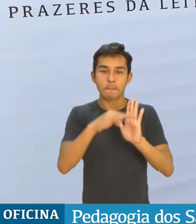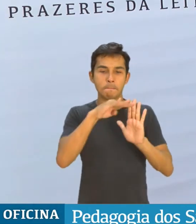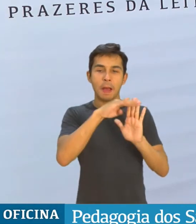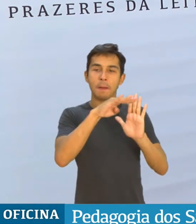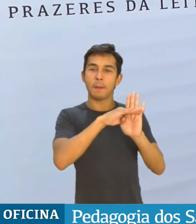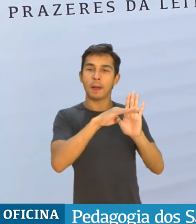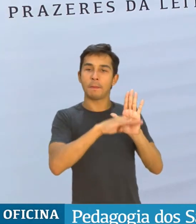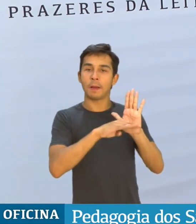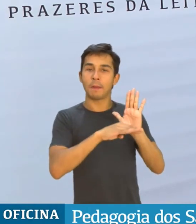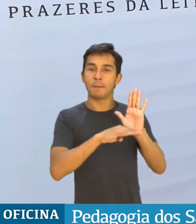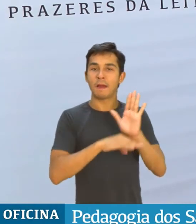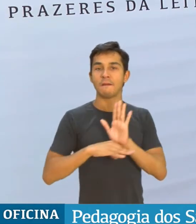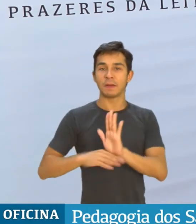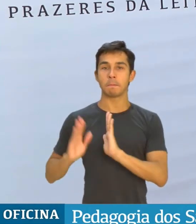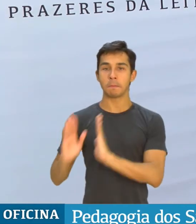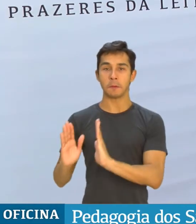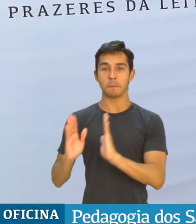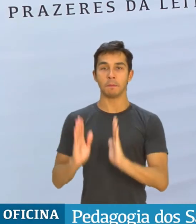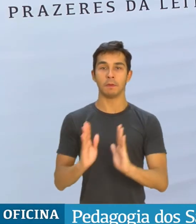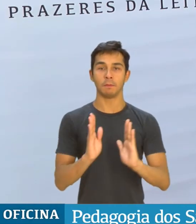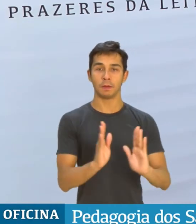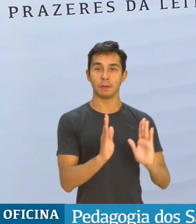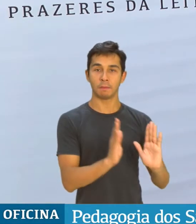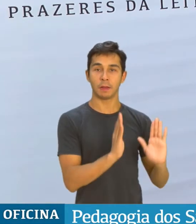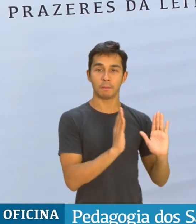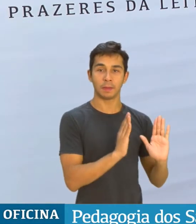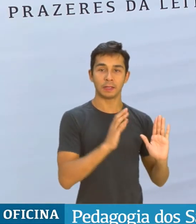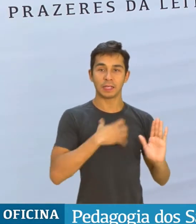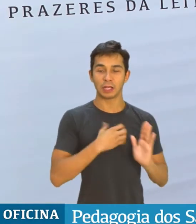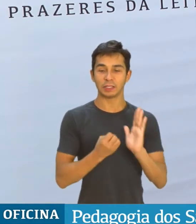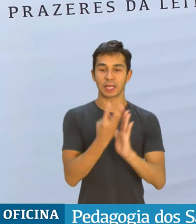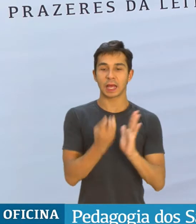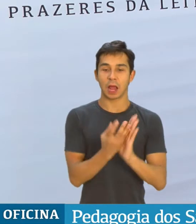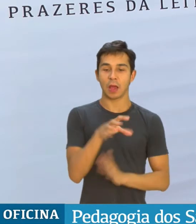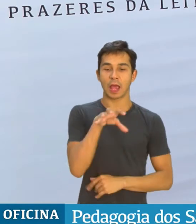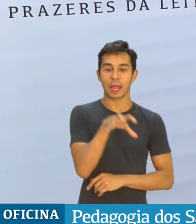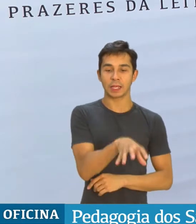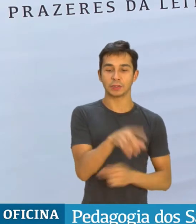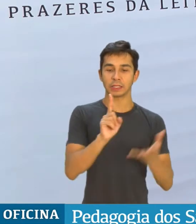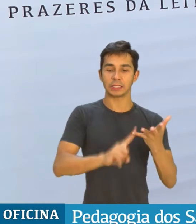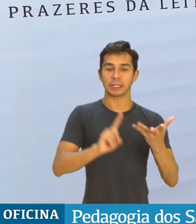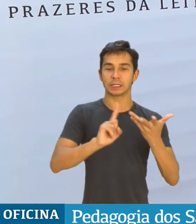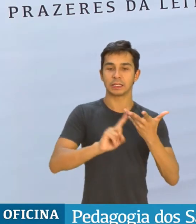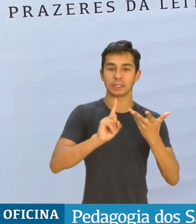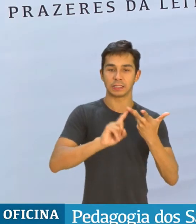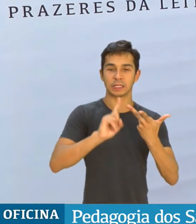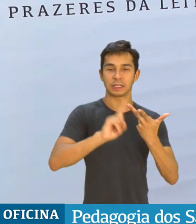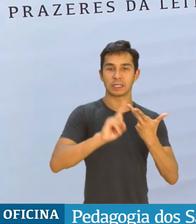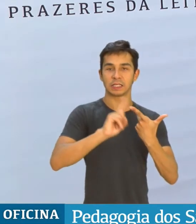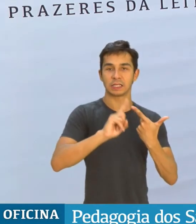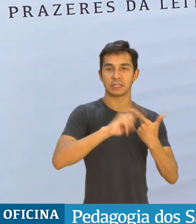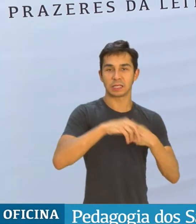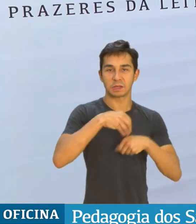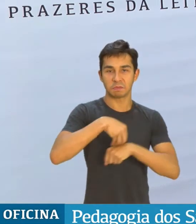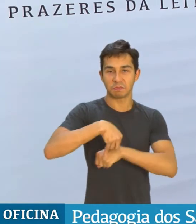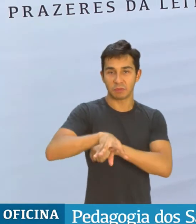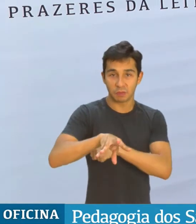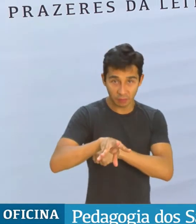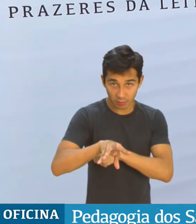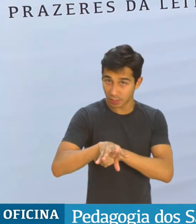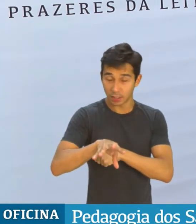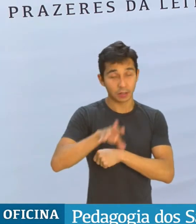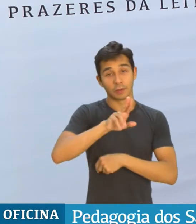coisas dentro de uma caixa, formatar e dizer para as pessoas como elas devem fazer ou não esse tipo de